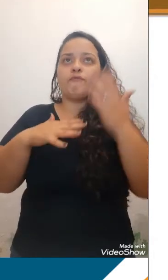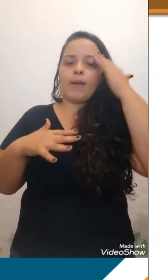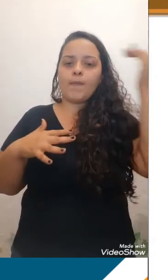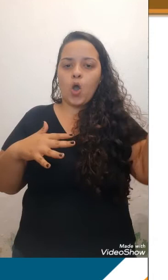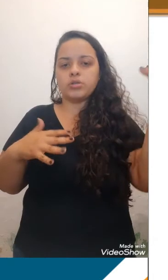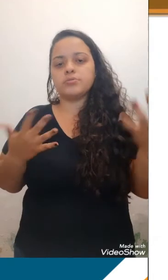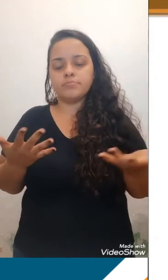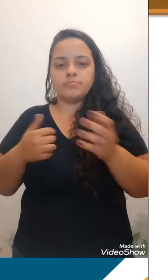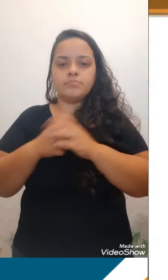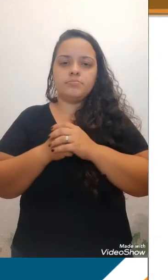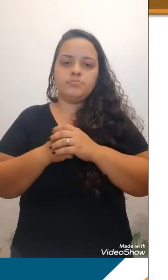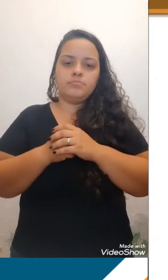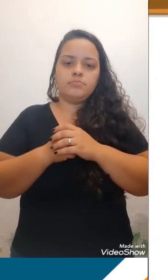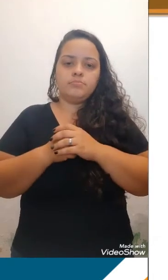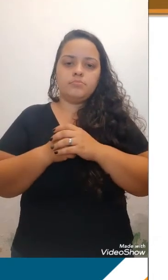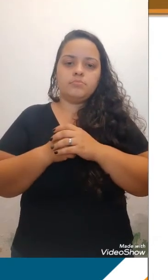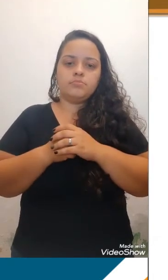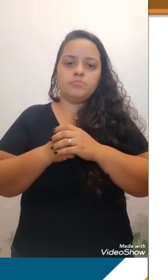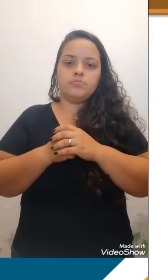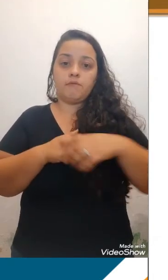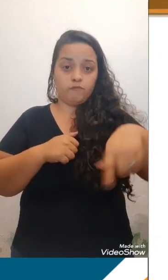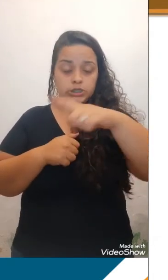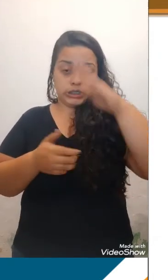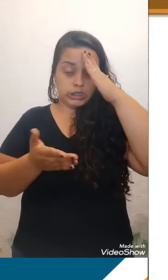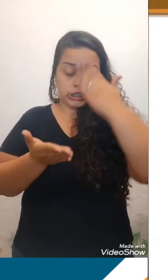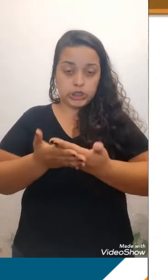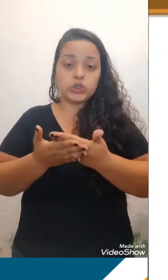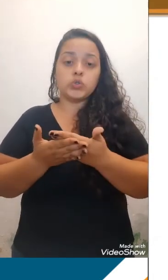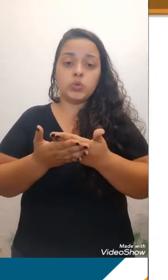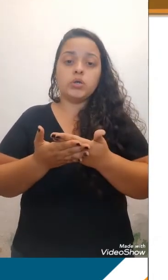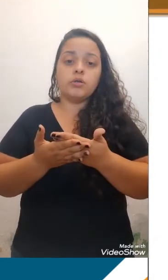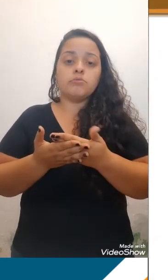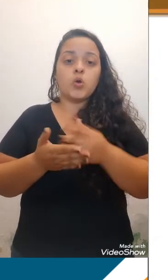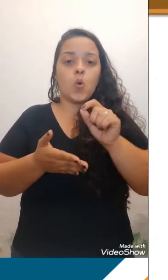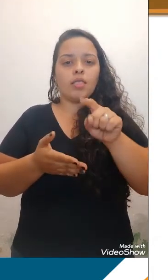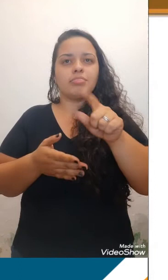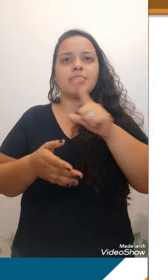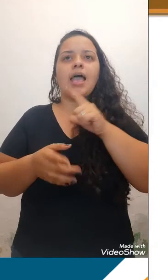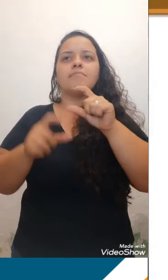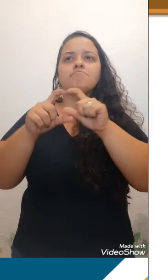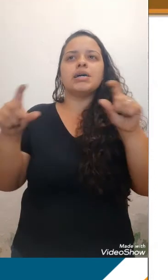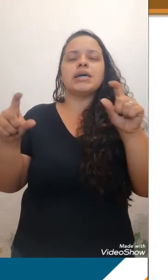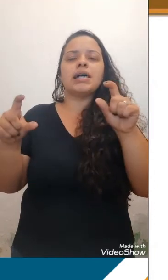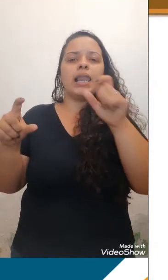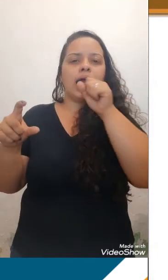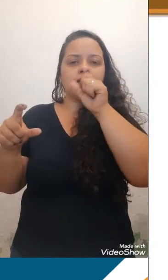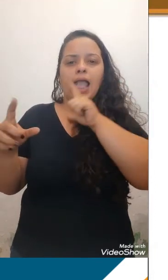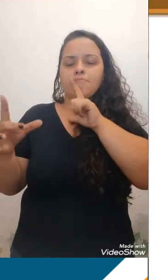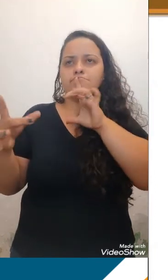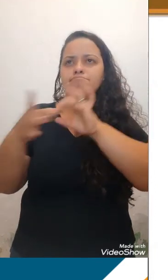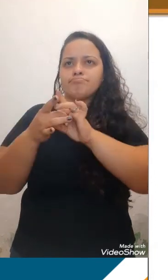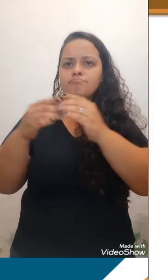social famosa. Então vamos lá. Vocês acreditam que o que está em laranja tem